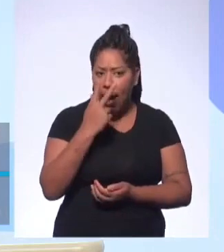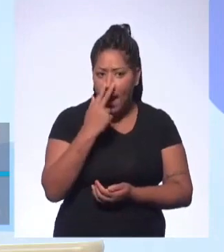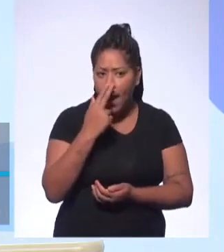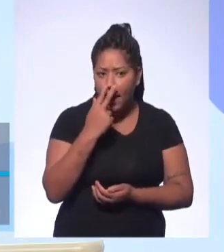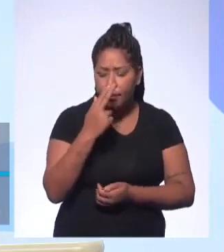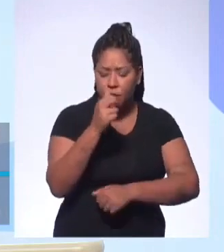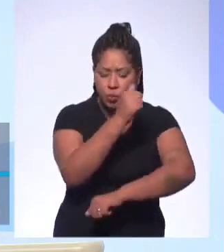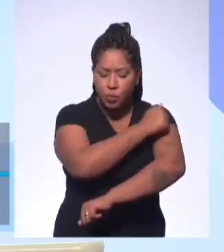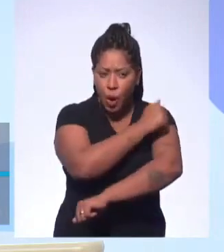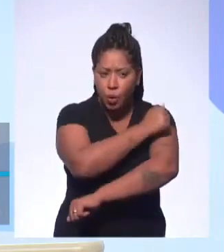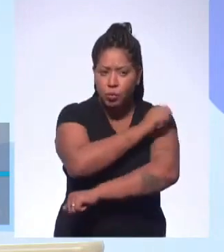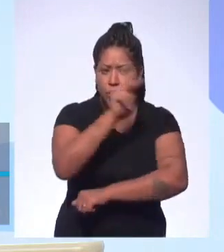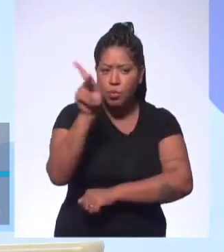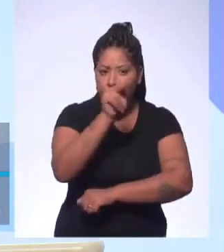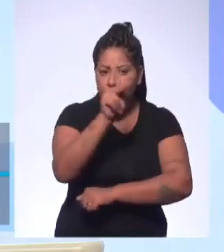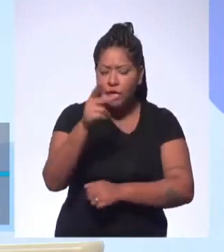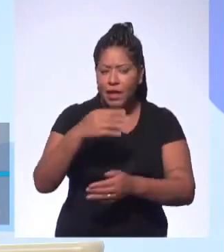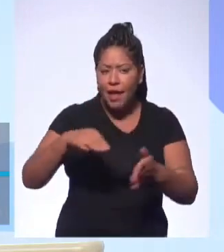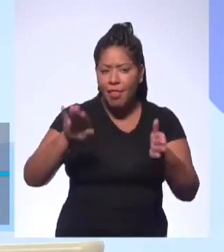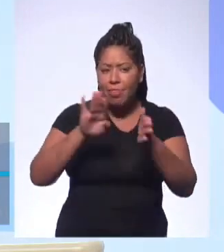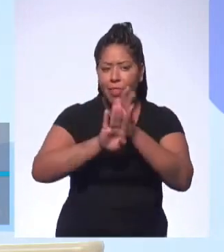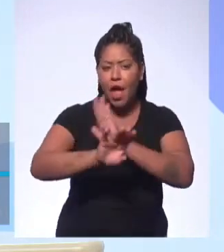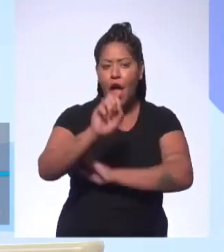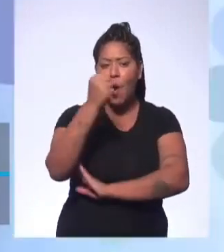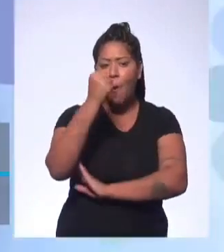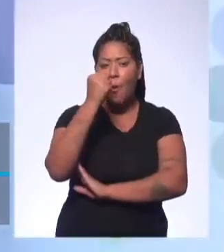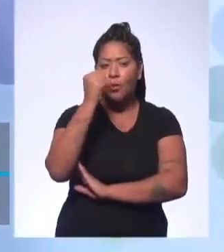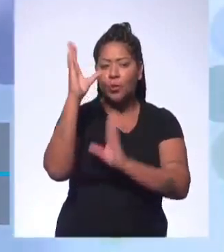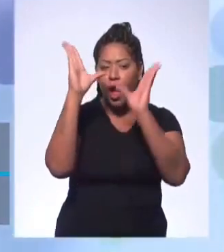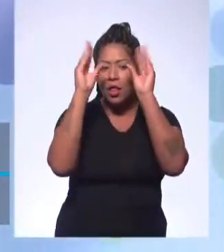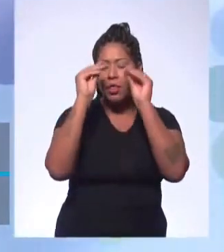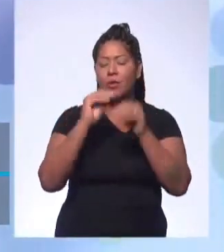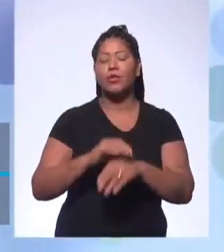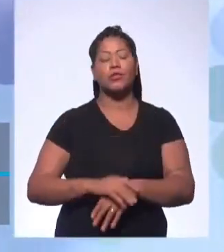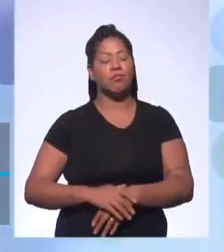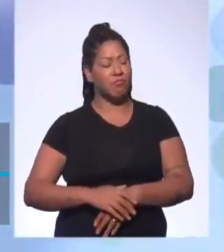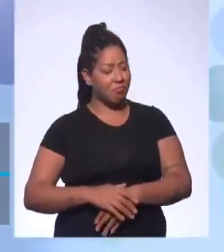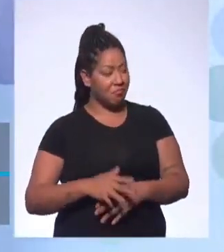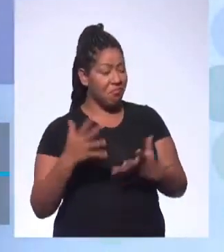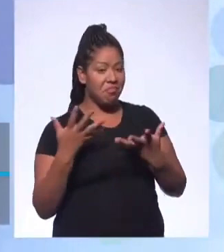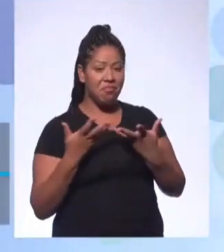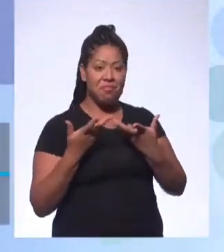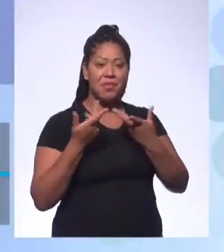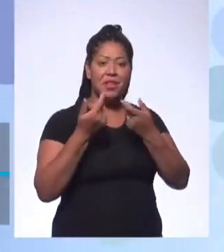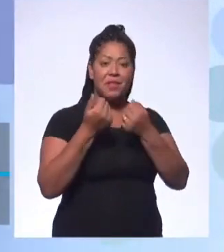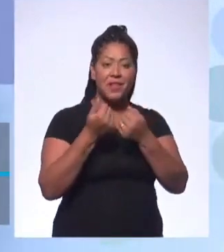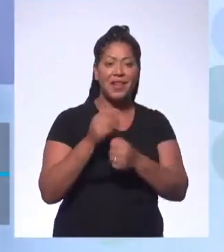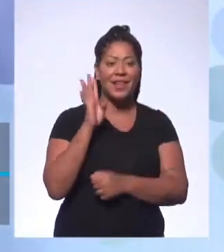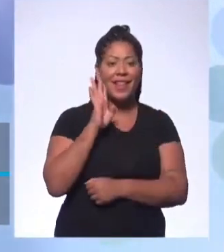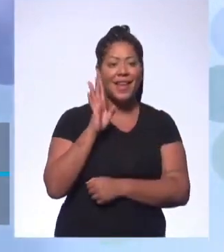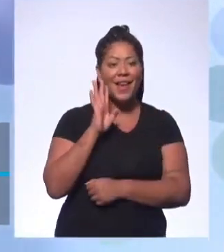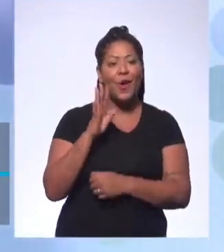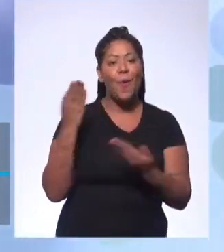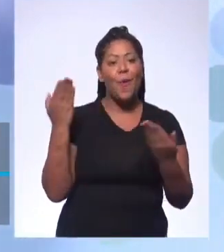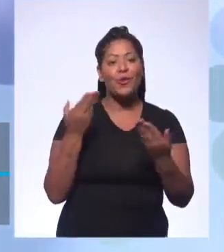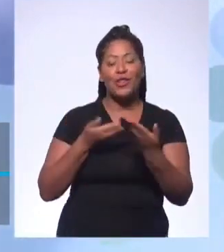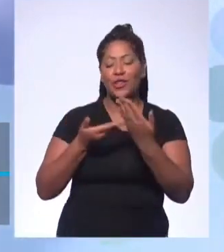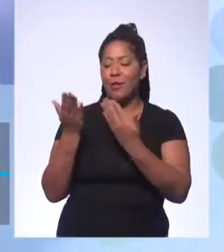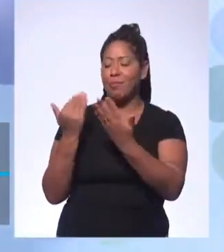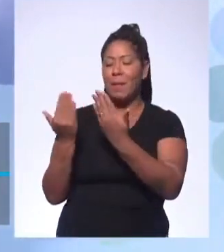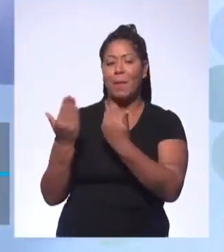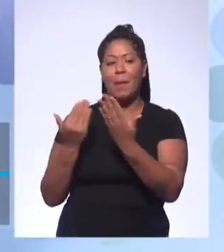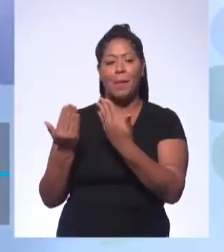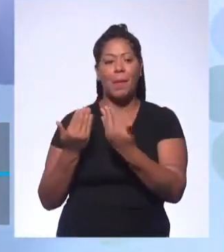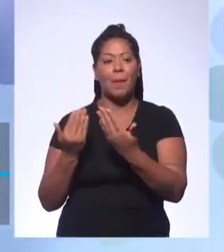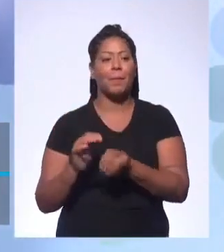noite? Né? Opa, tamo junto. Hoje é dia, hein? Hoje é dia da gente conversar bastante. Muito bem. Queridos, então